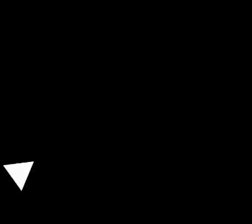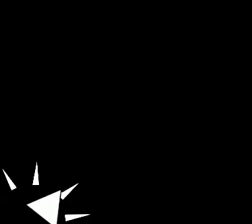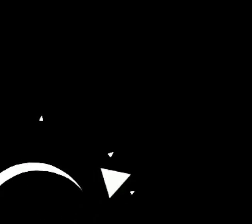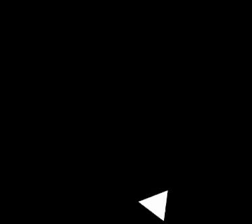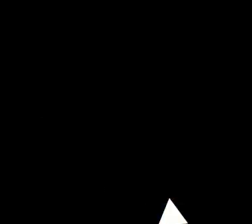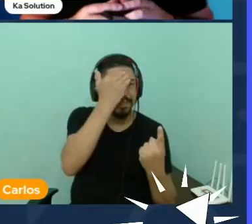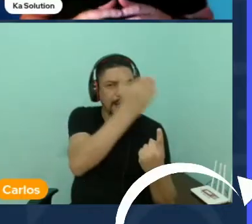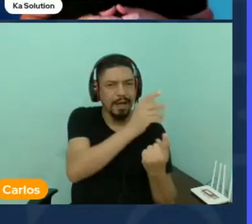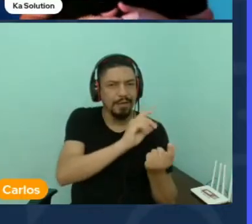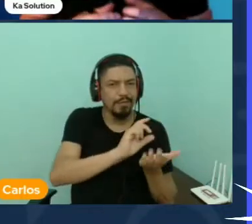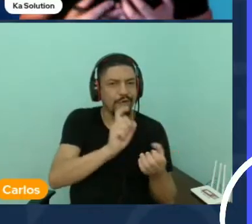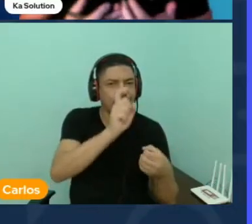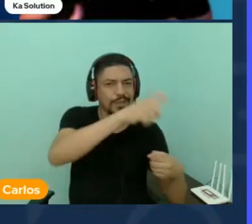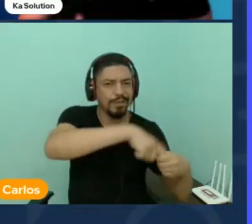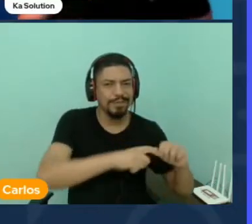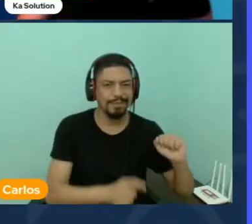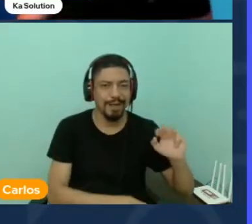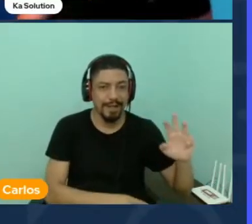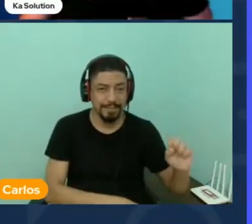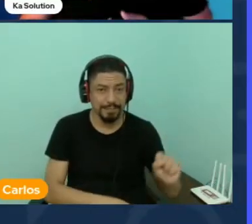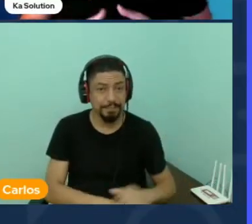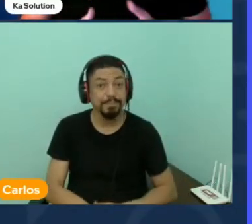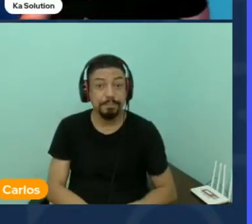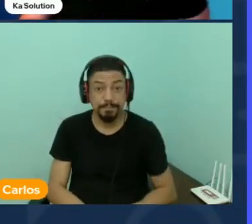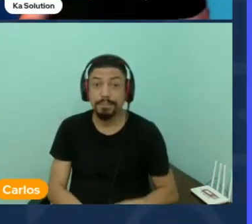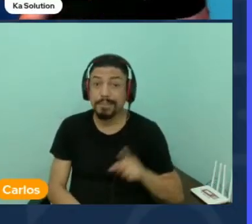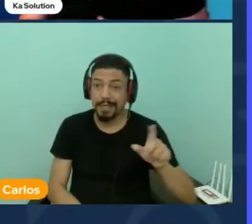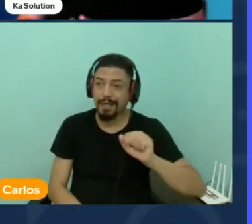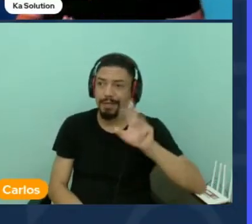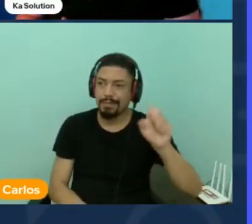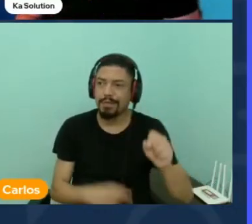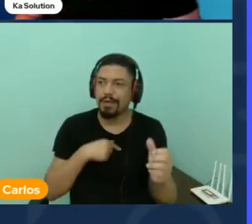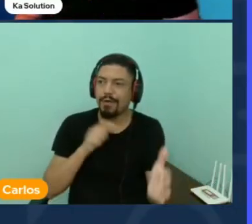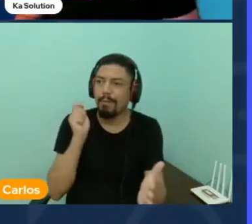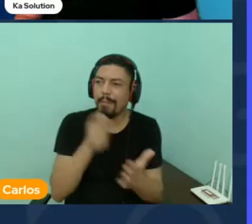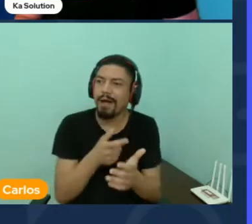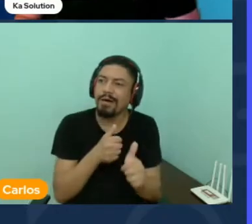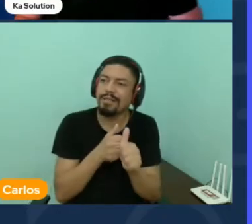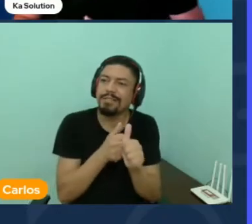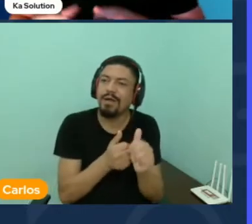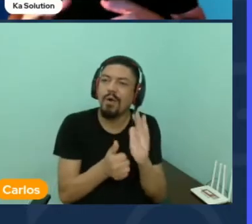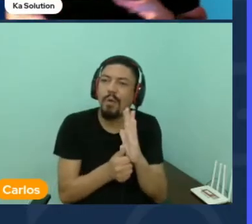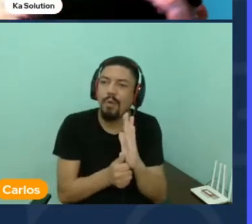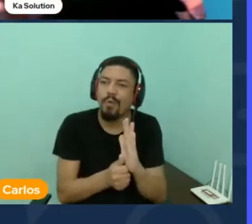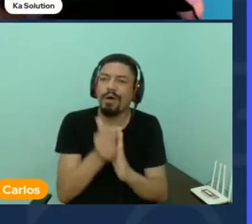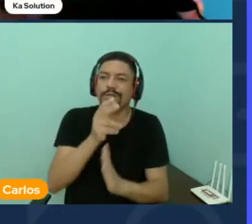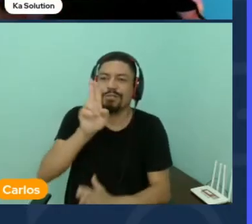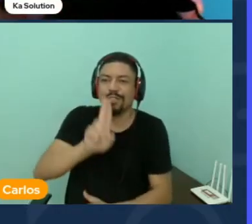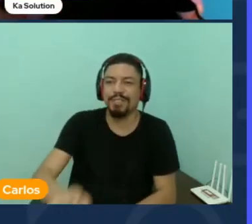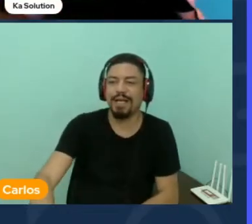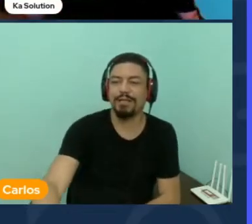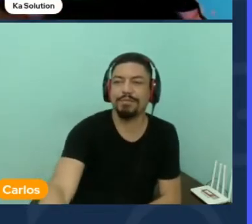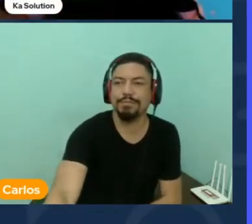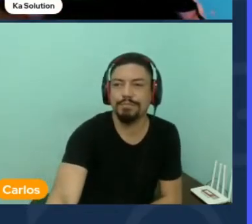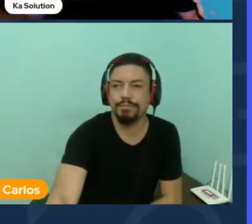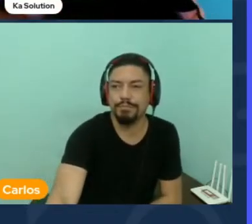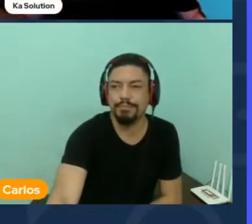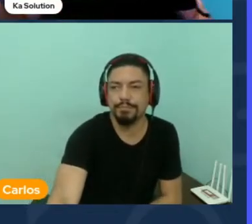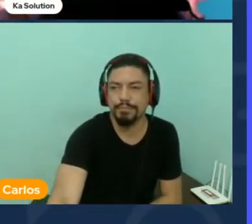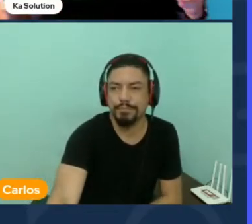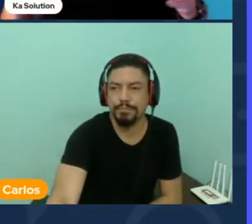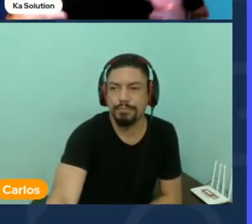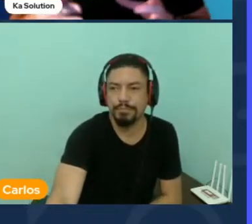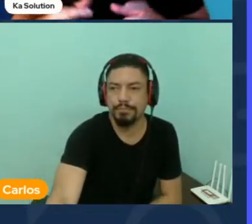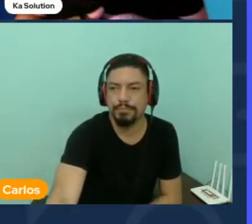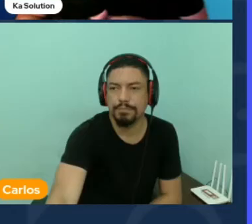criou. Então, na AWS, a gente paga conforme o uso. Então, se eu tenho mais servidores, eu vou pagar mais.